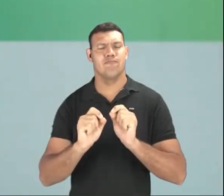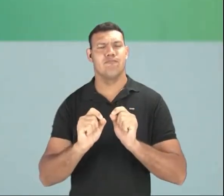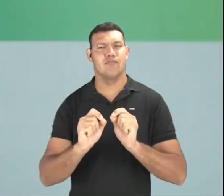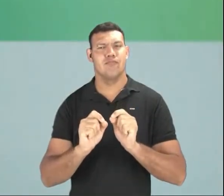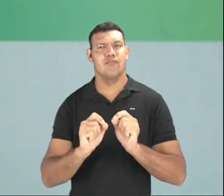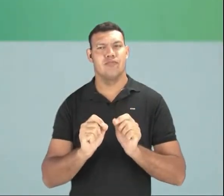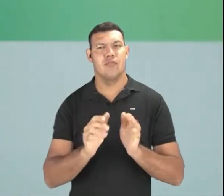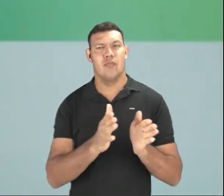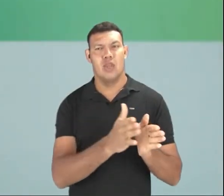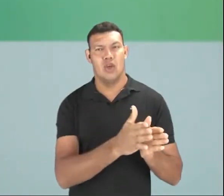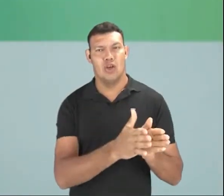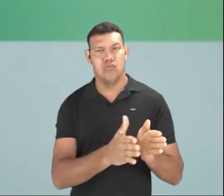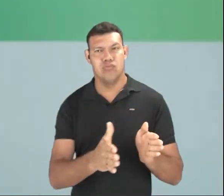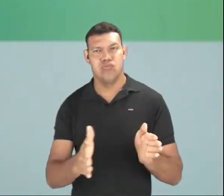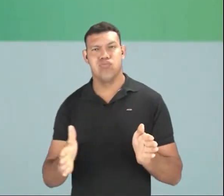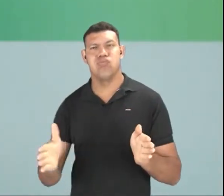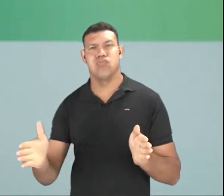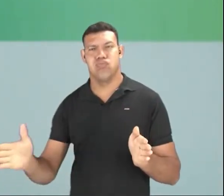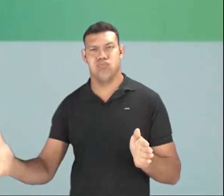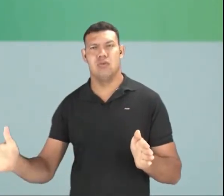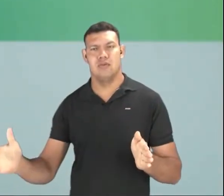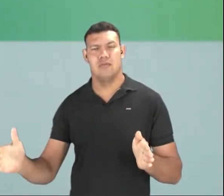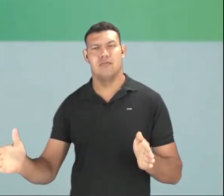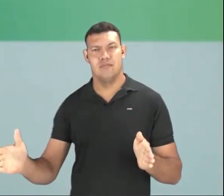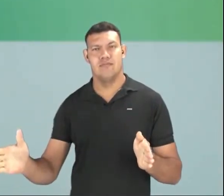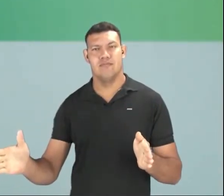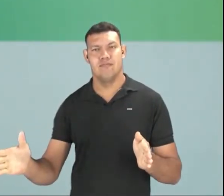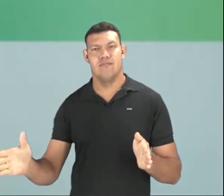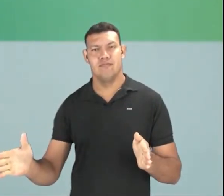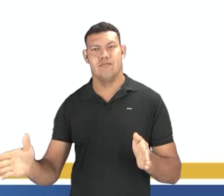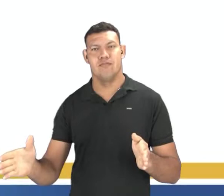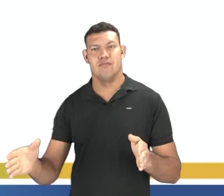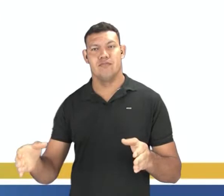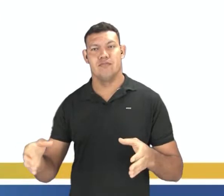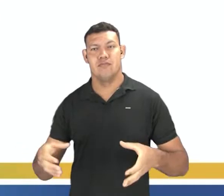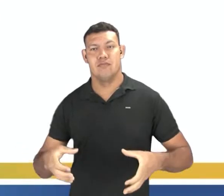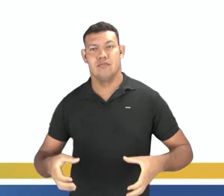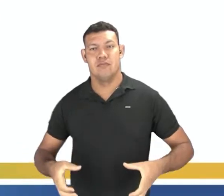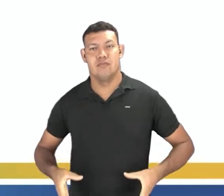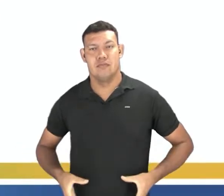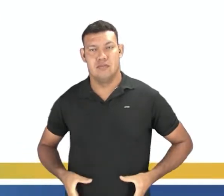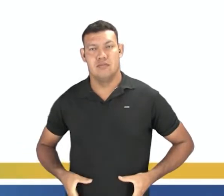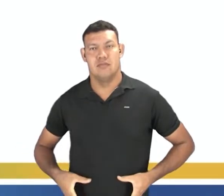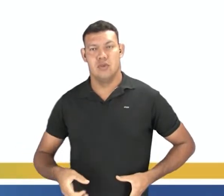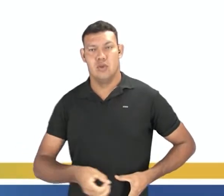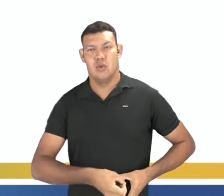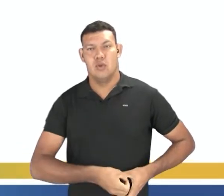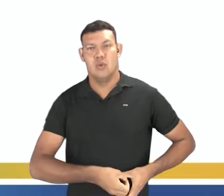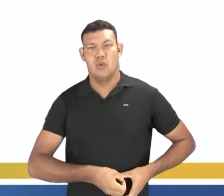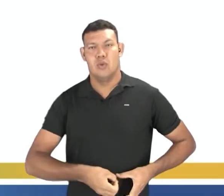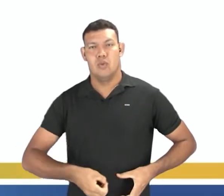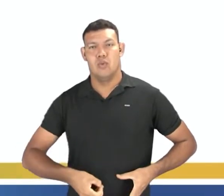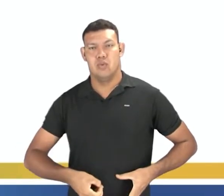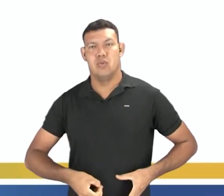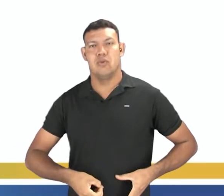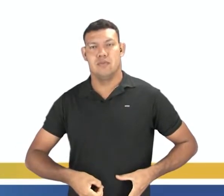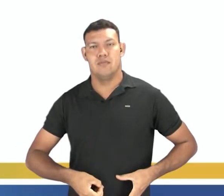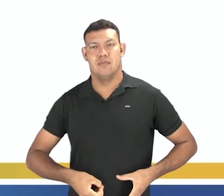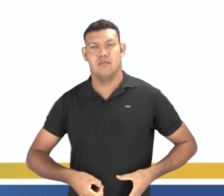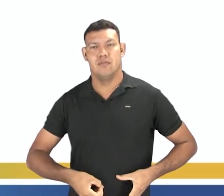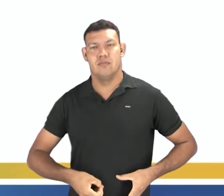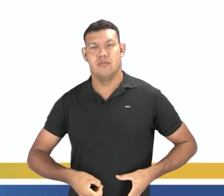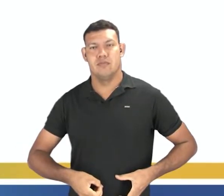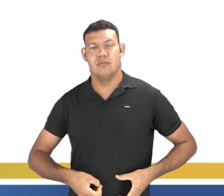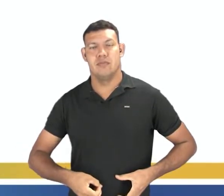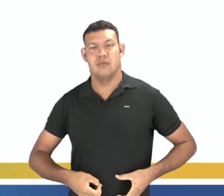processo pelo qual os gametas masculino e feminino se fundem é somente um